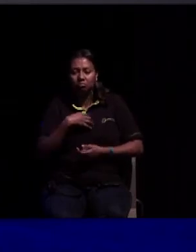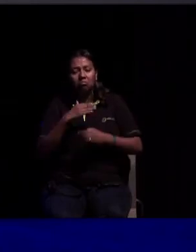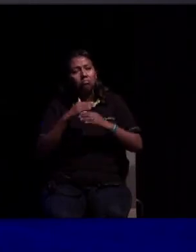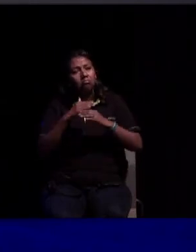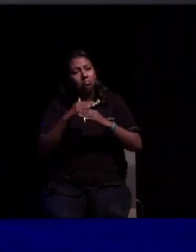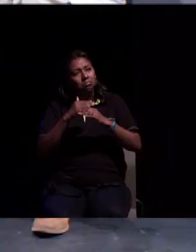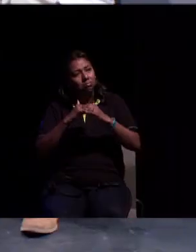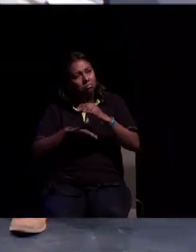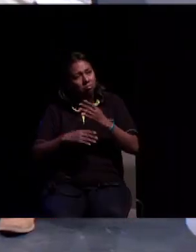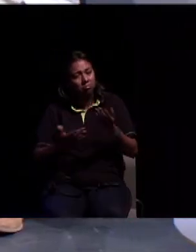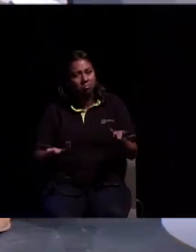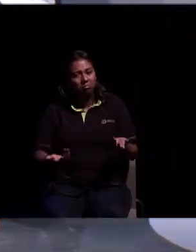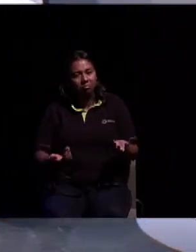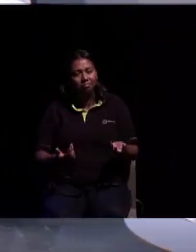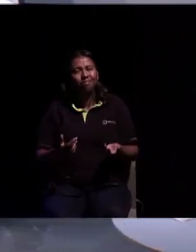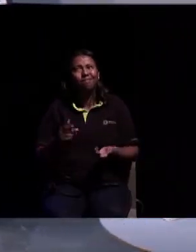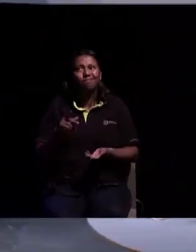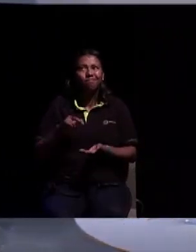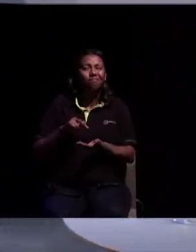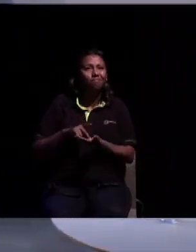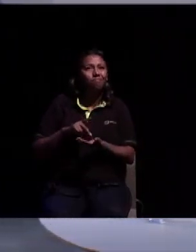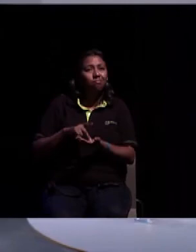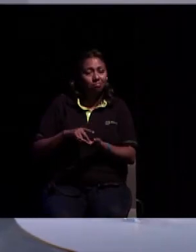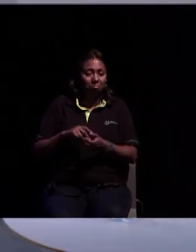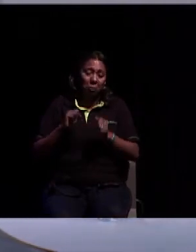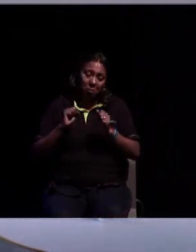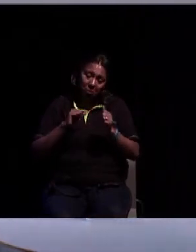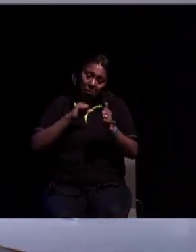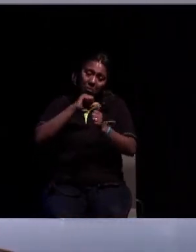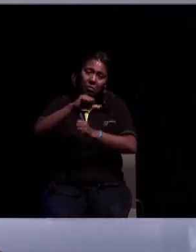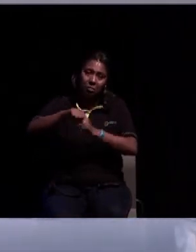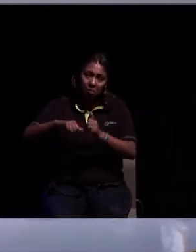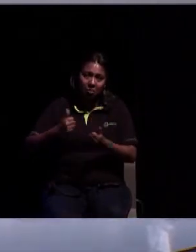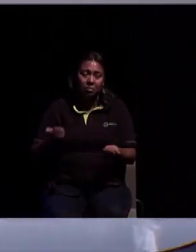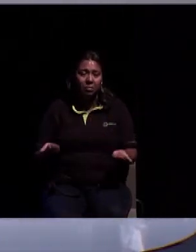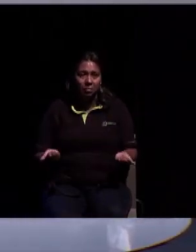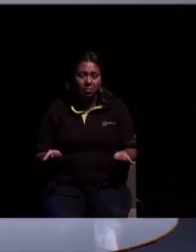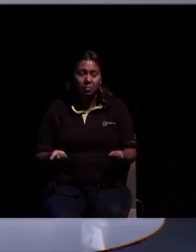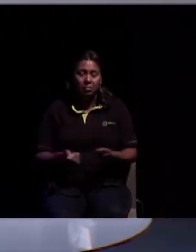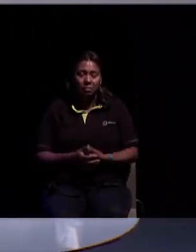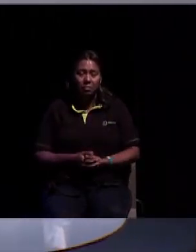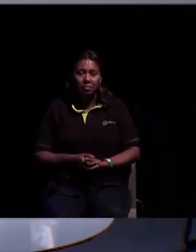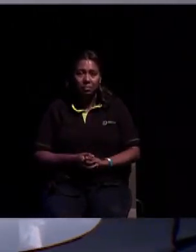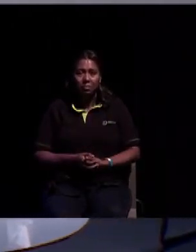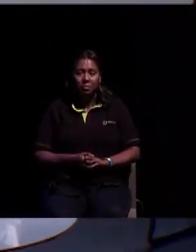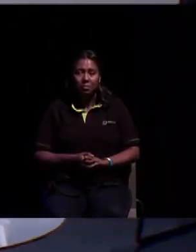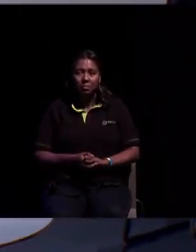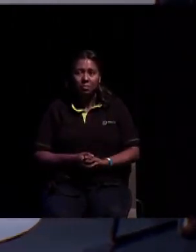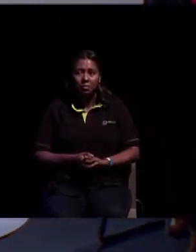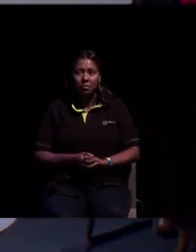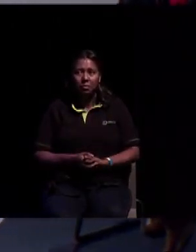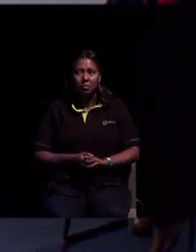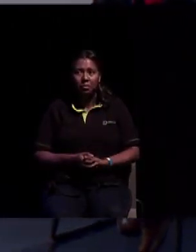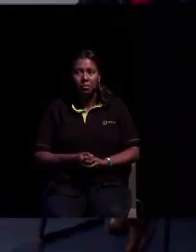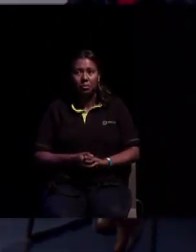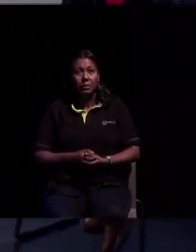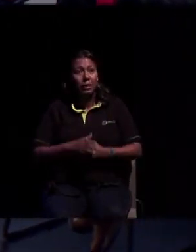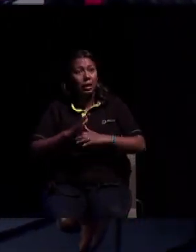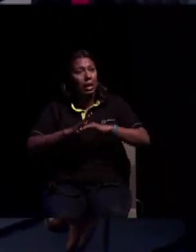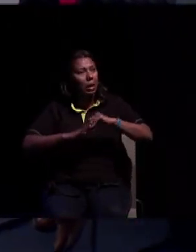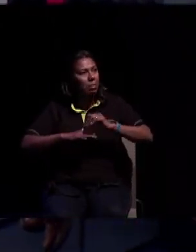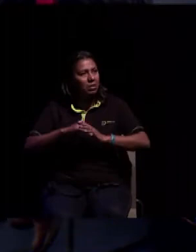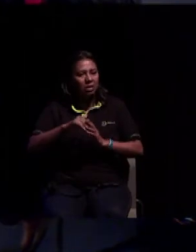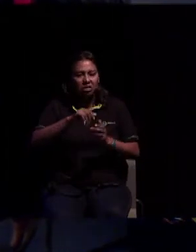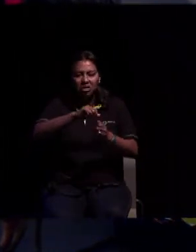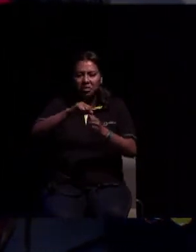isso, né? Entende? Eu acho que você pode mudar o mundo, né? Quer dizer, eu acho que a capacidade de realização humana é muito